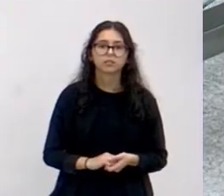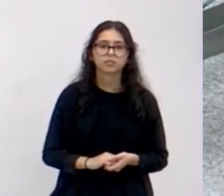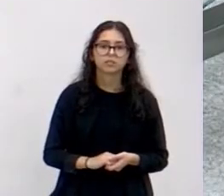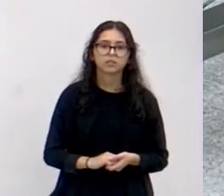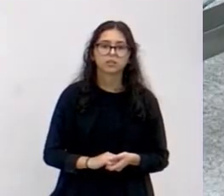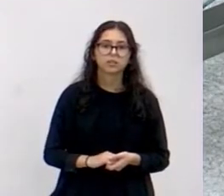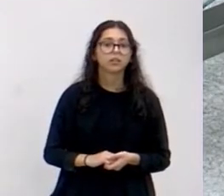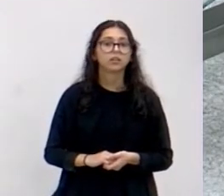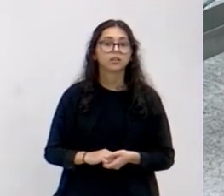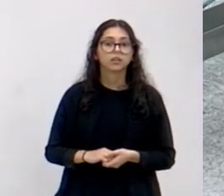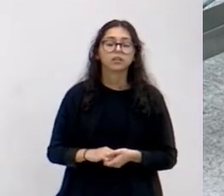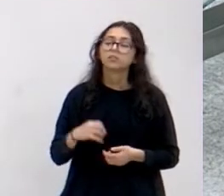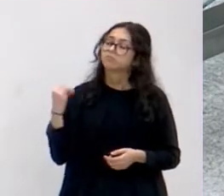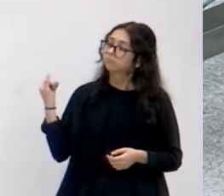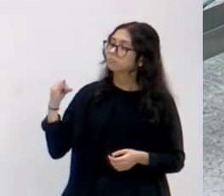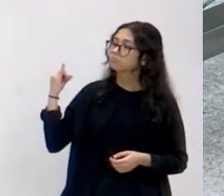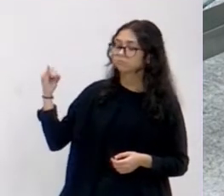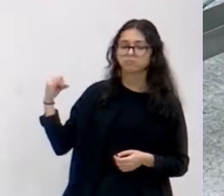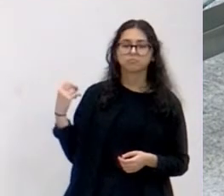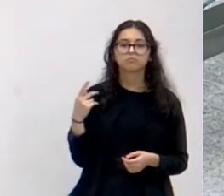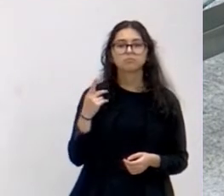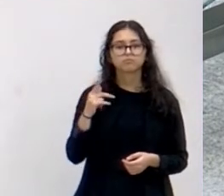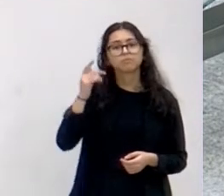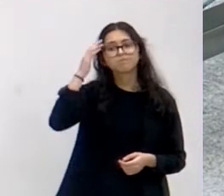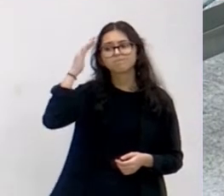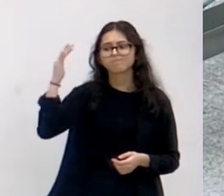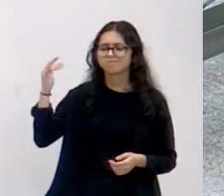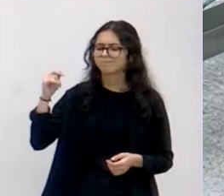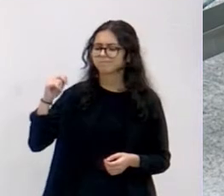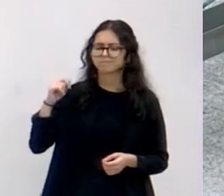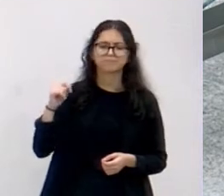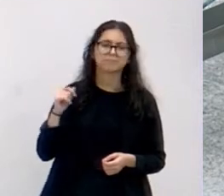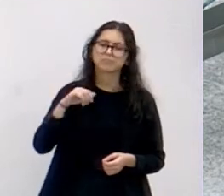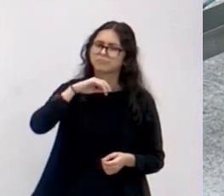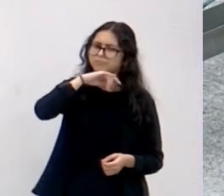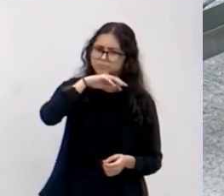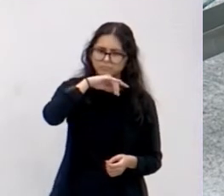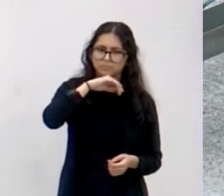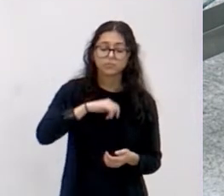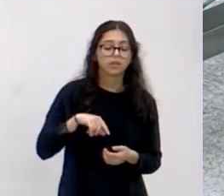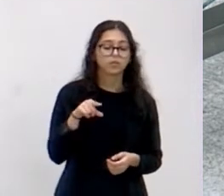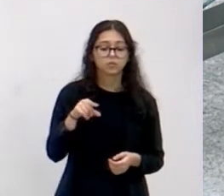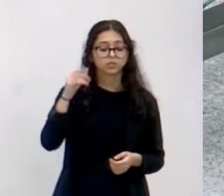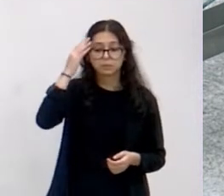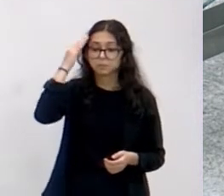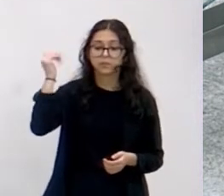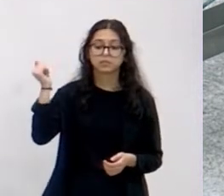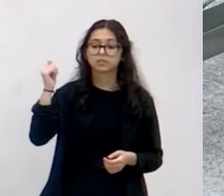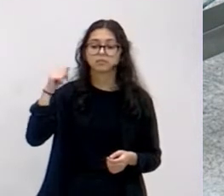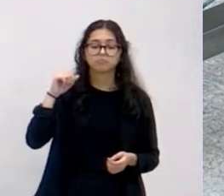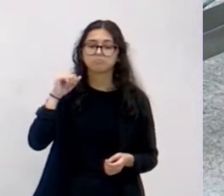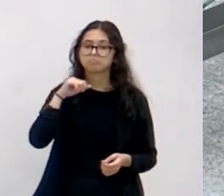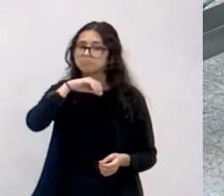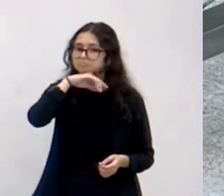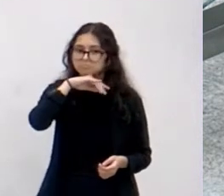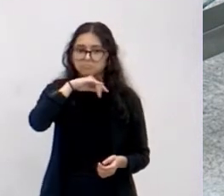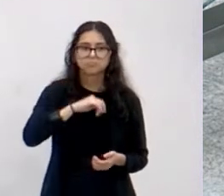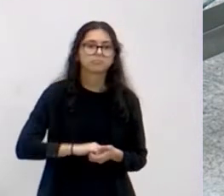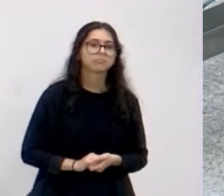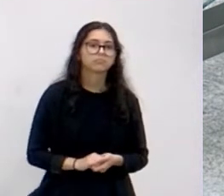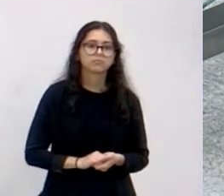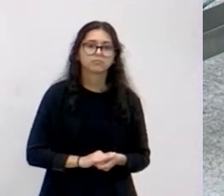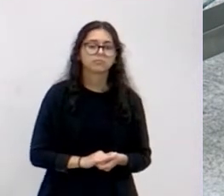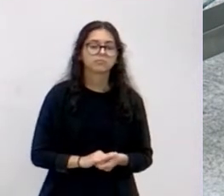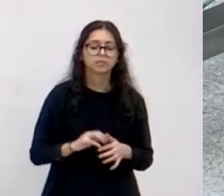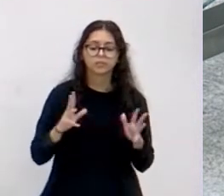Ela É Terrível porque normalmente ela faz com que você imagine o pior nem sempre ou na maioria